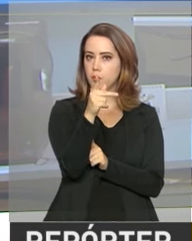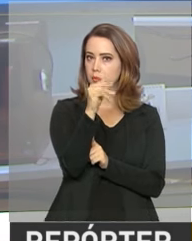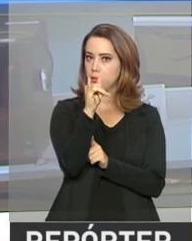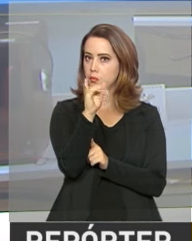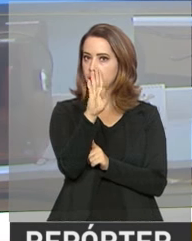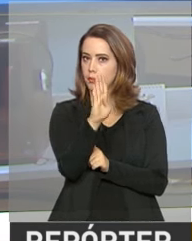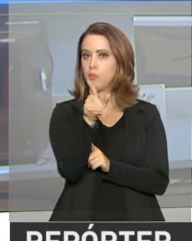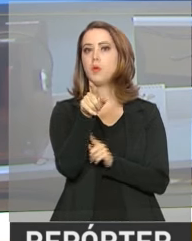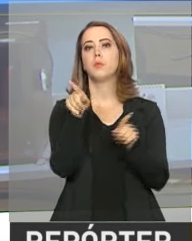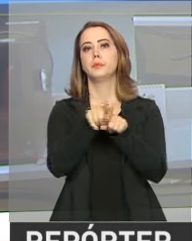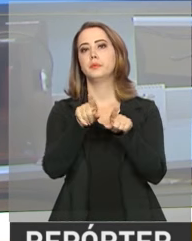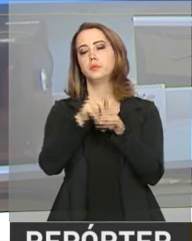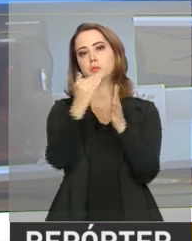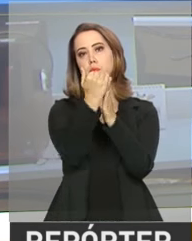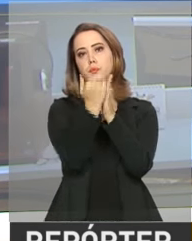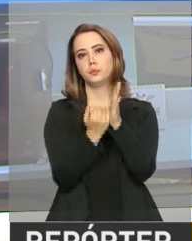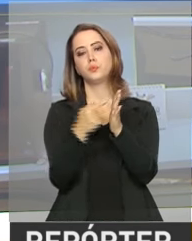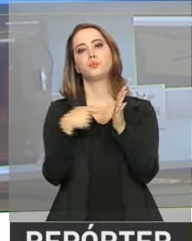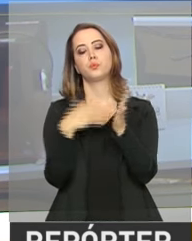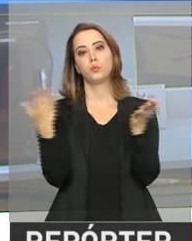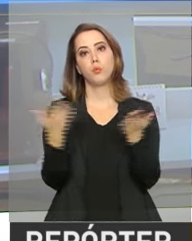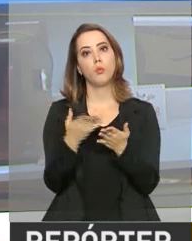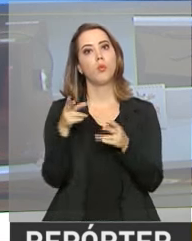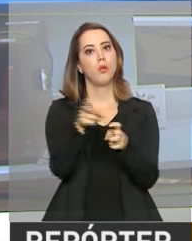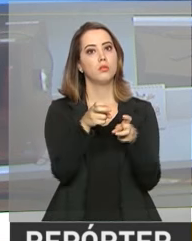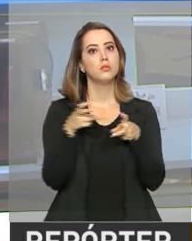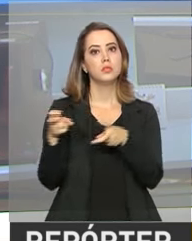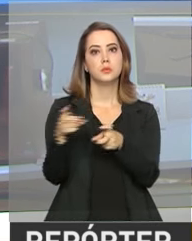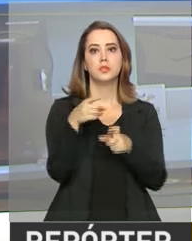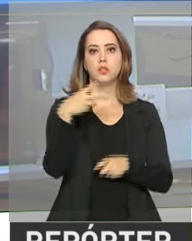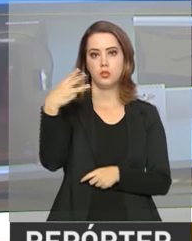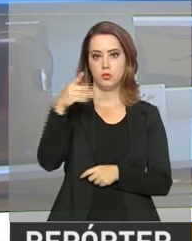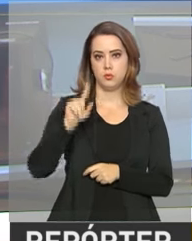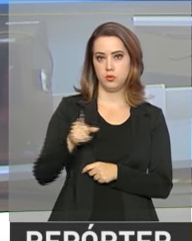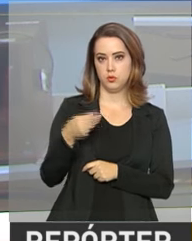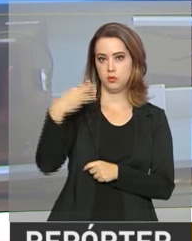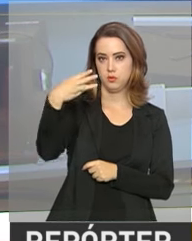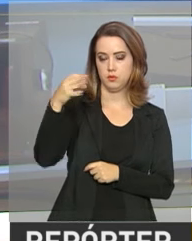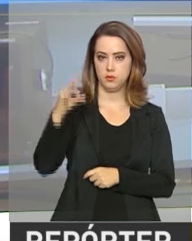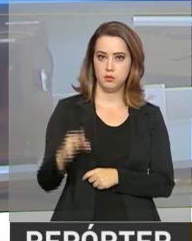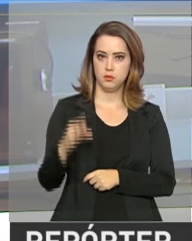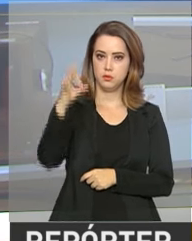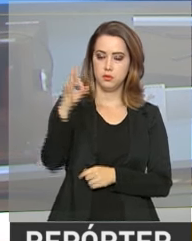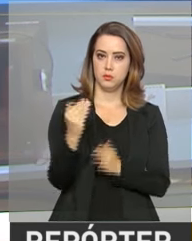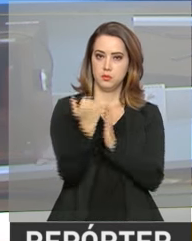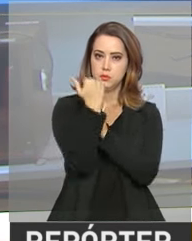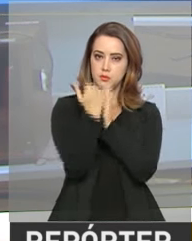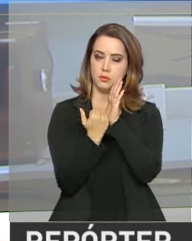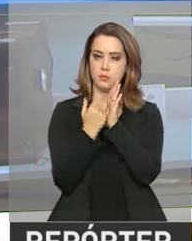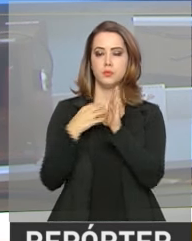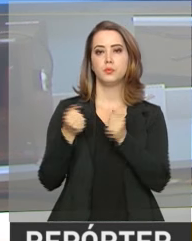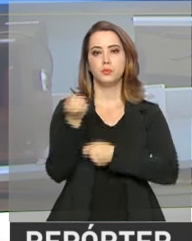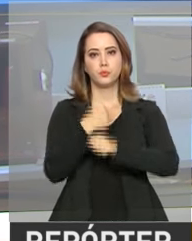deve ficar abaixo do previsto. A projeção é de 3,3% de retração na economia, em vez